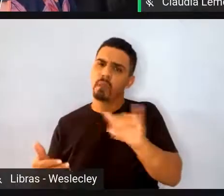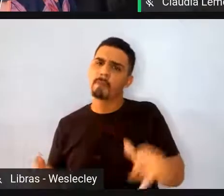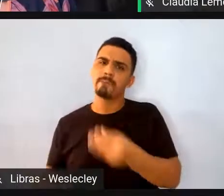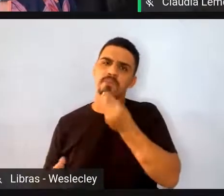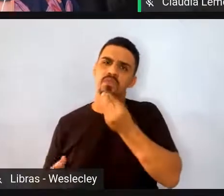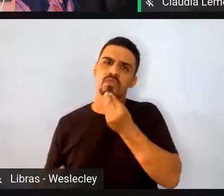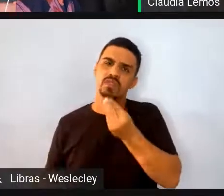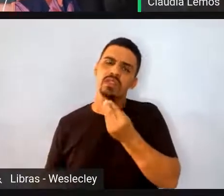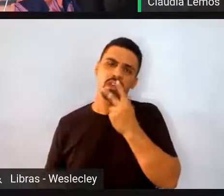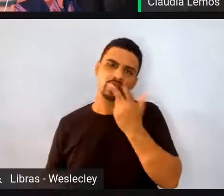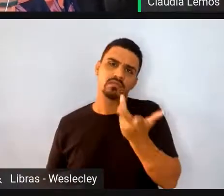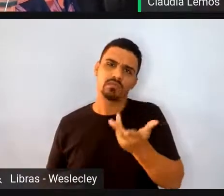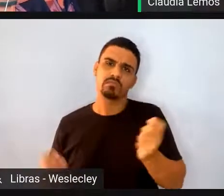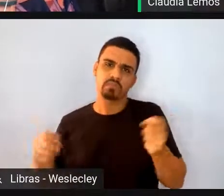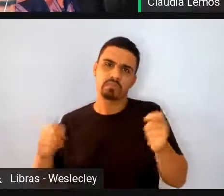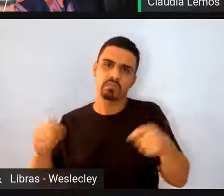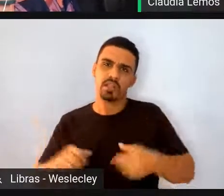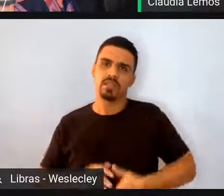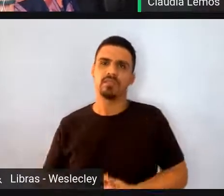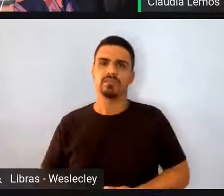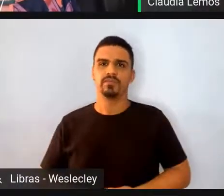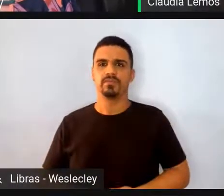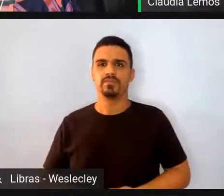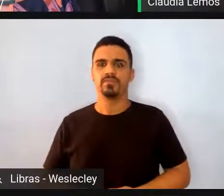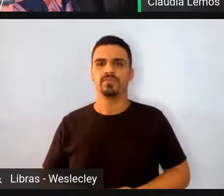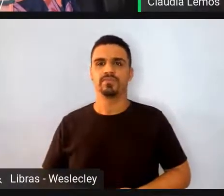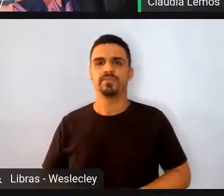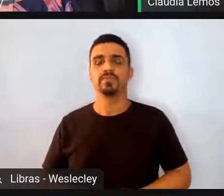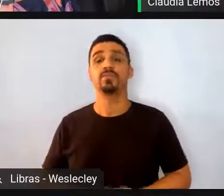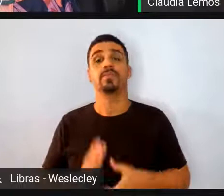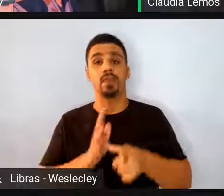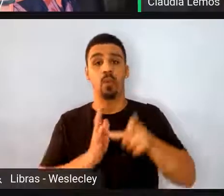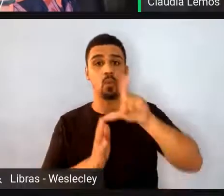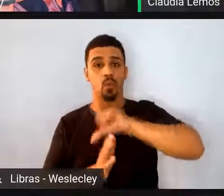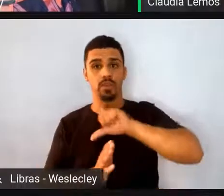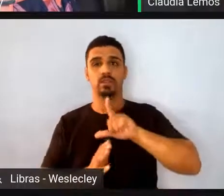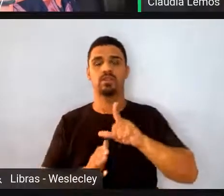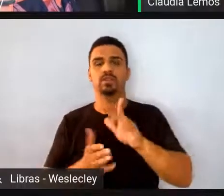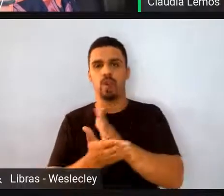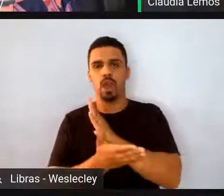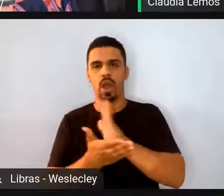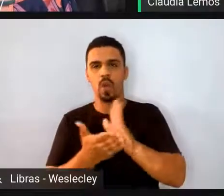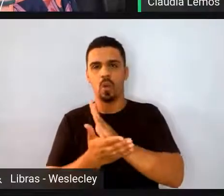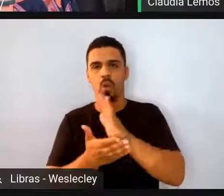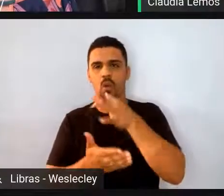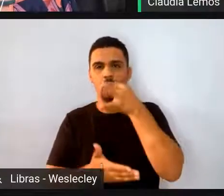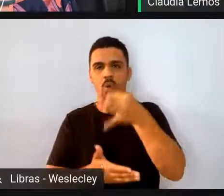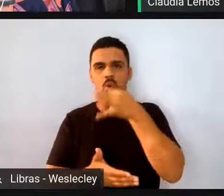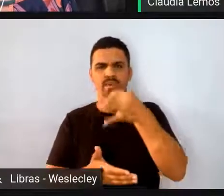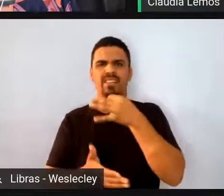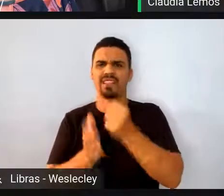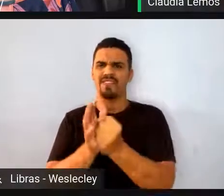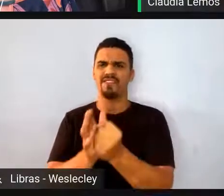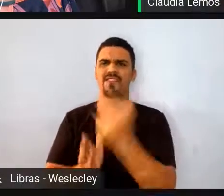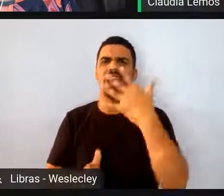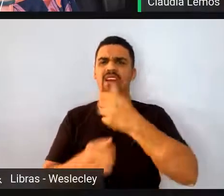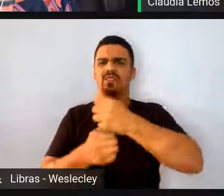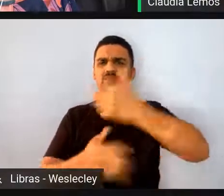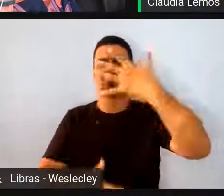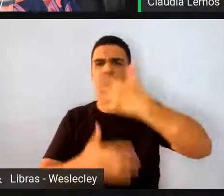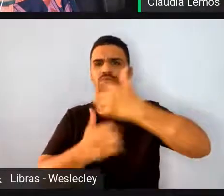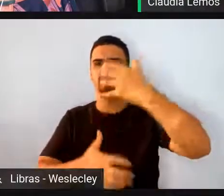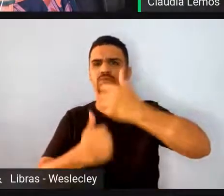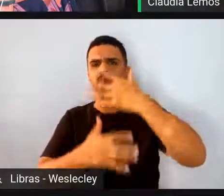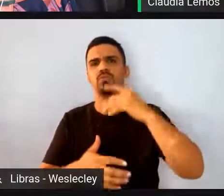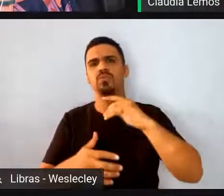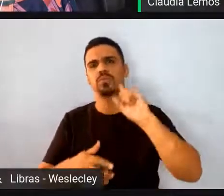nesse sentido também. Olha só, antes da gente terminar, eu vou ler alguns comentários, tem vários comentários aqui, depois você dá uma olhada no